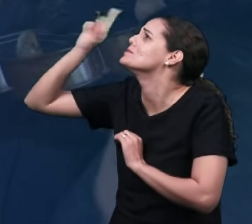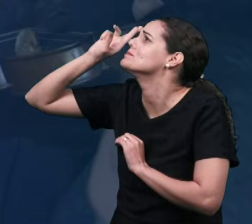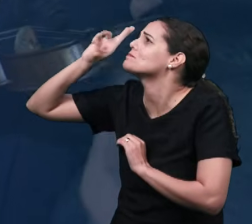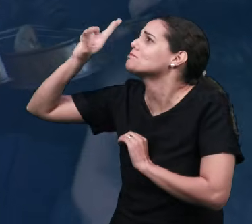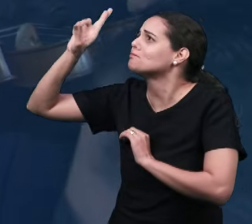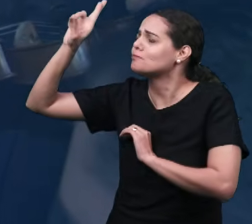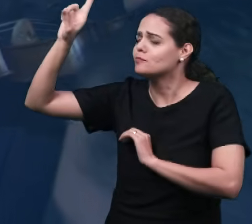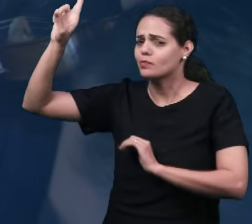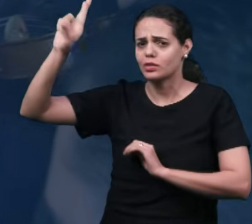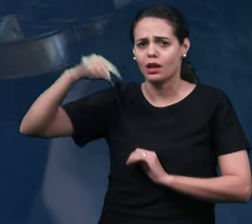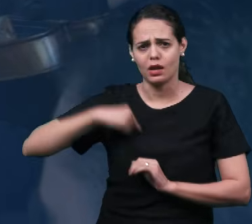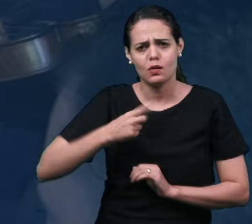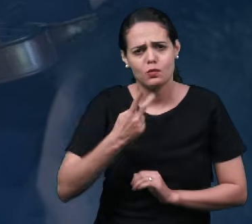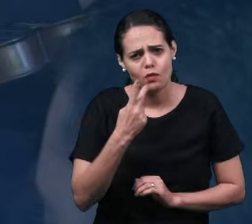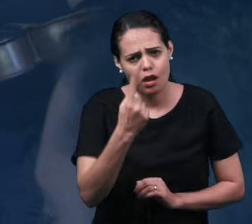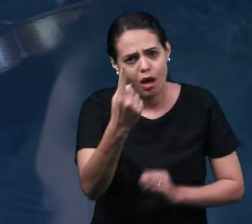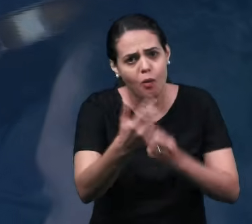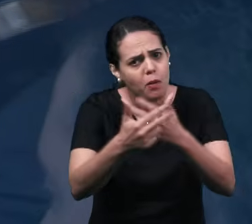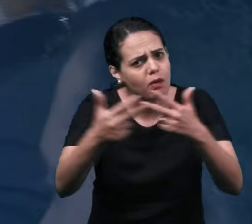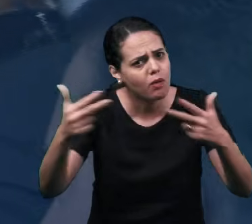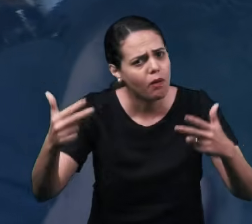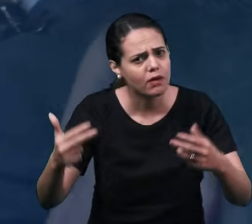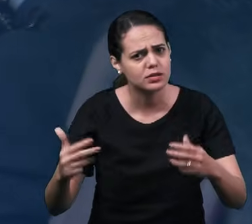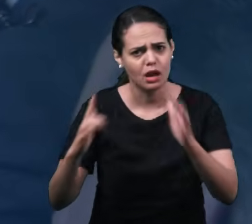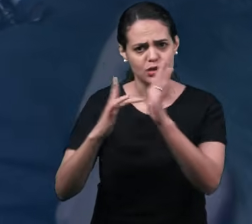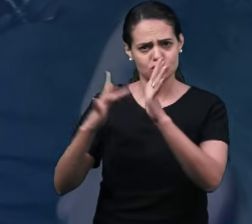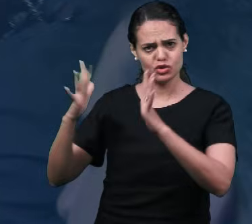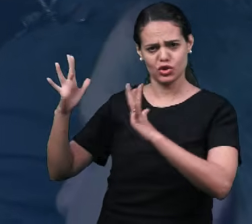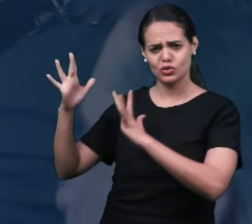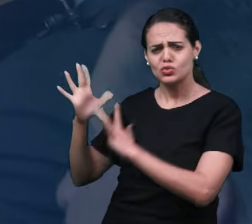de tal maneira que